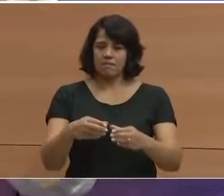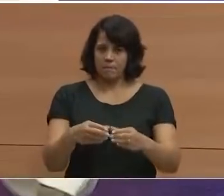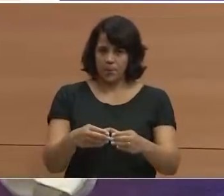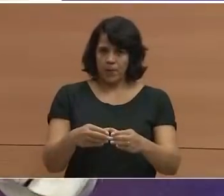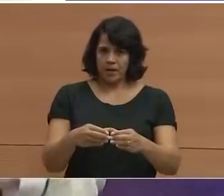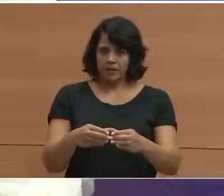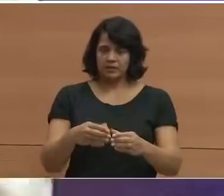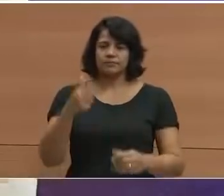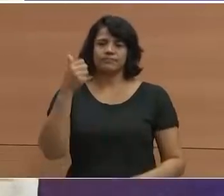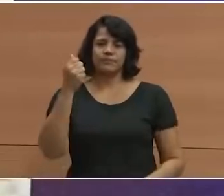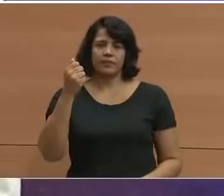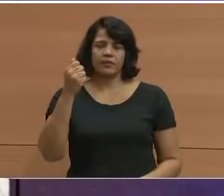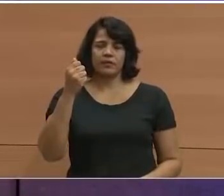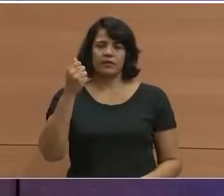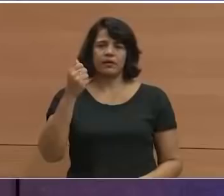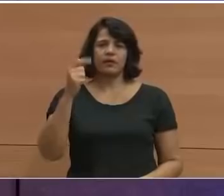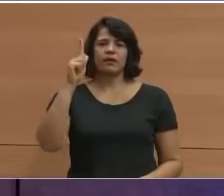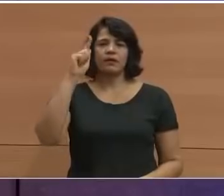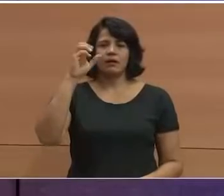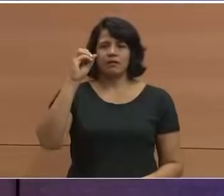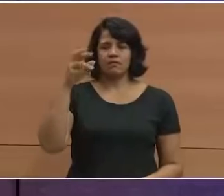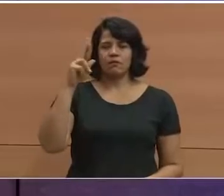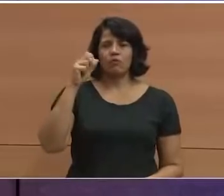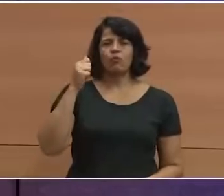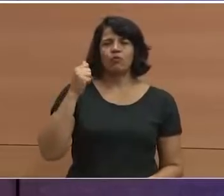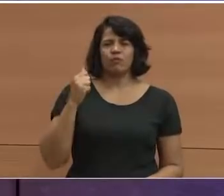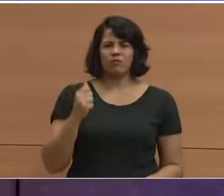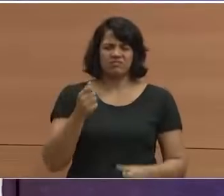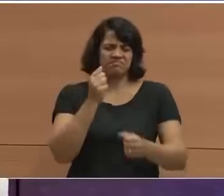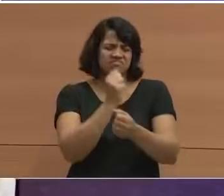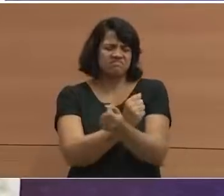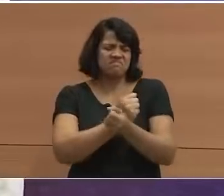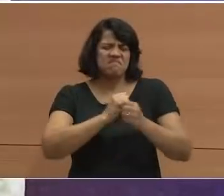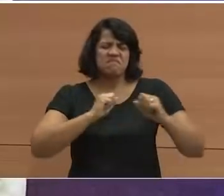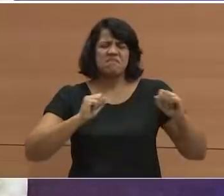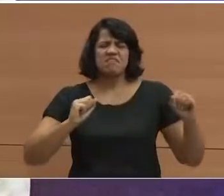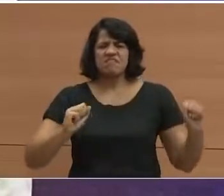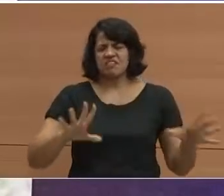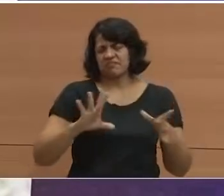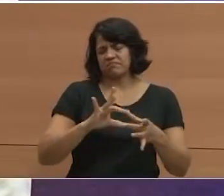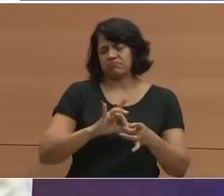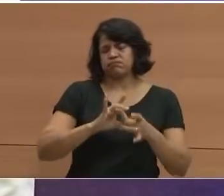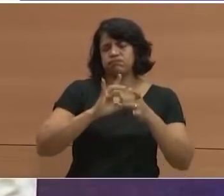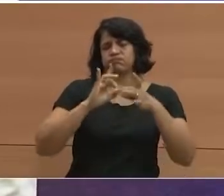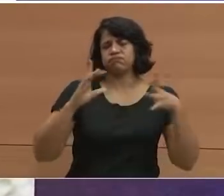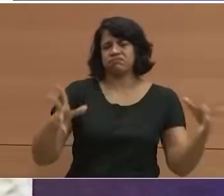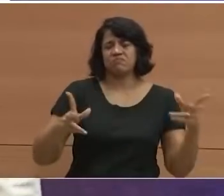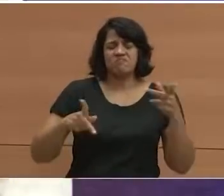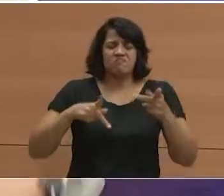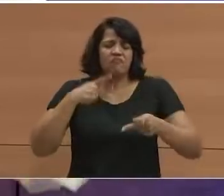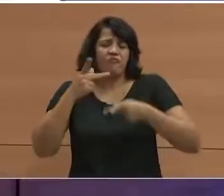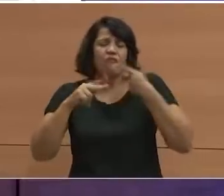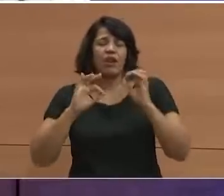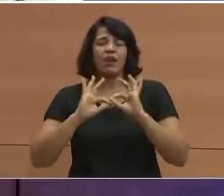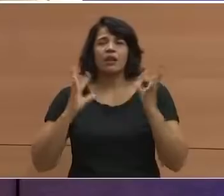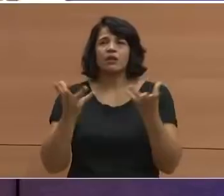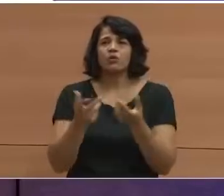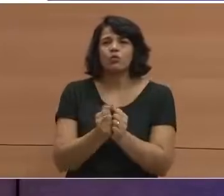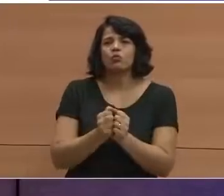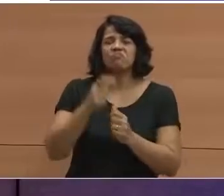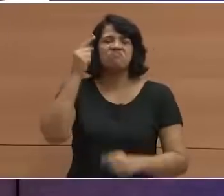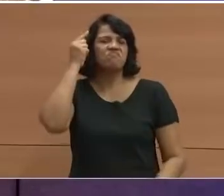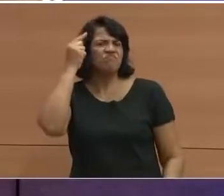chamada ágora, eles tinham liberdade de expressar suas opiniões. É dessa forma que pouco a